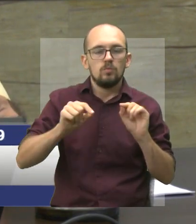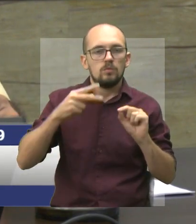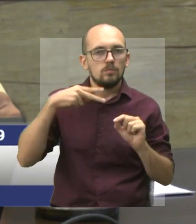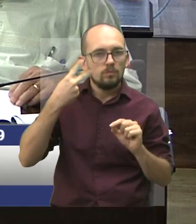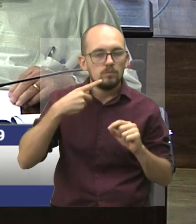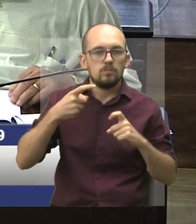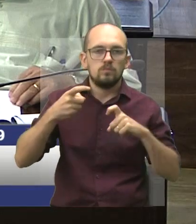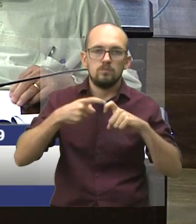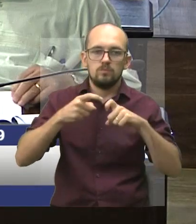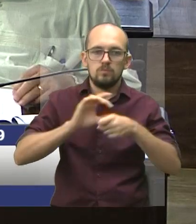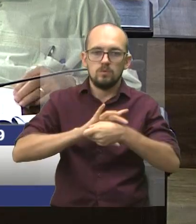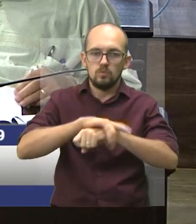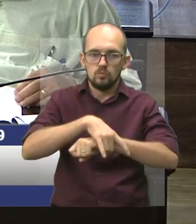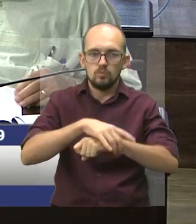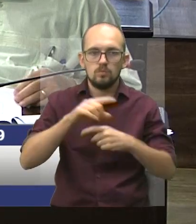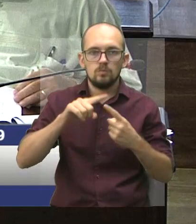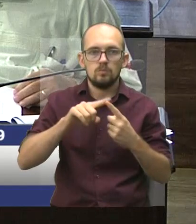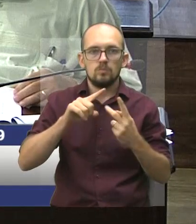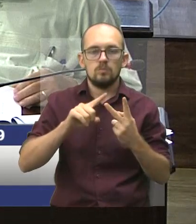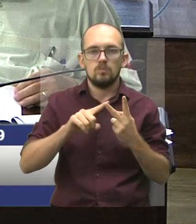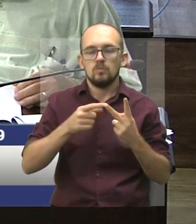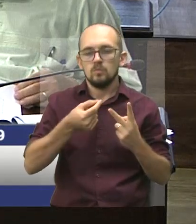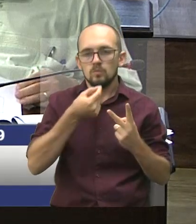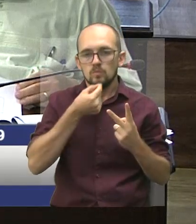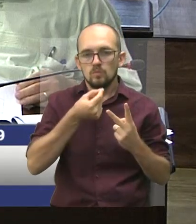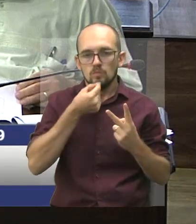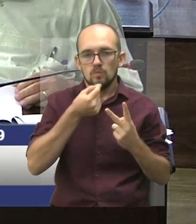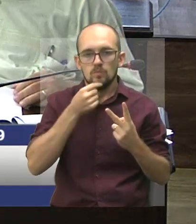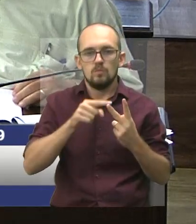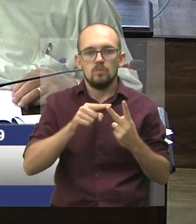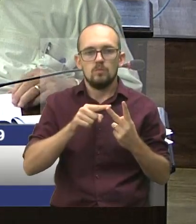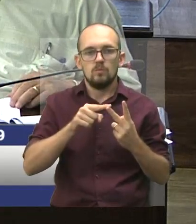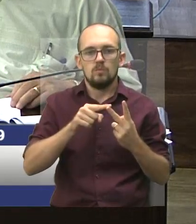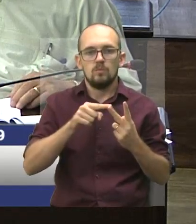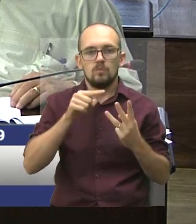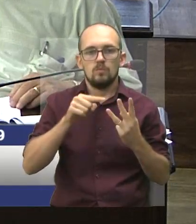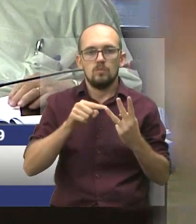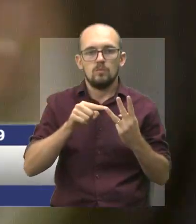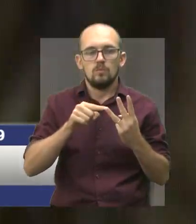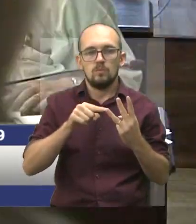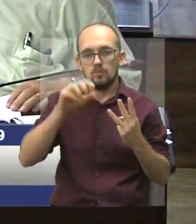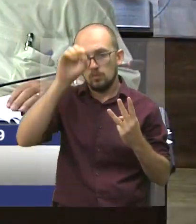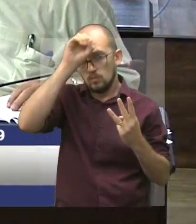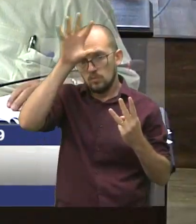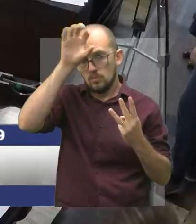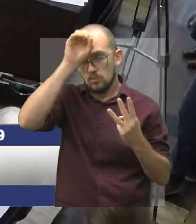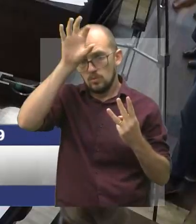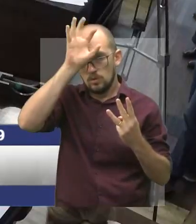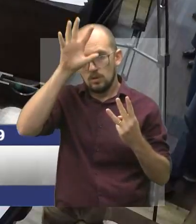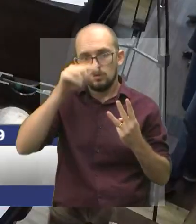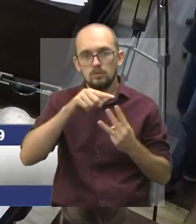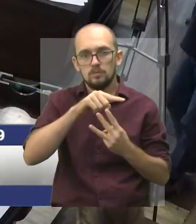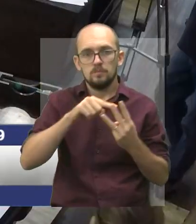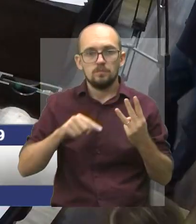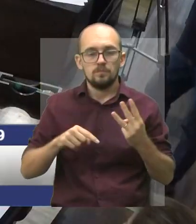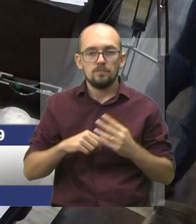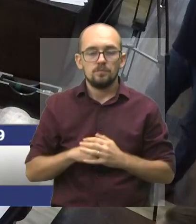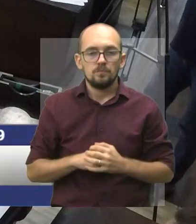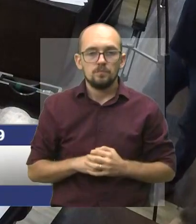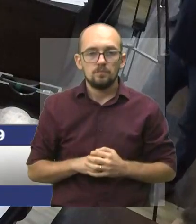Segura, Luiz Henrique Chupeta e Luiz Maurílio Moretti.